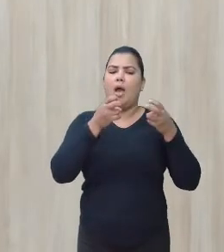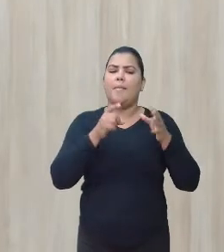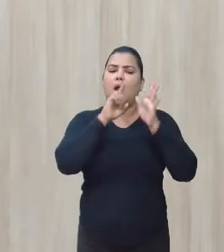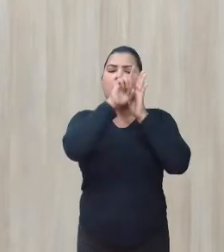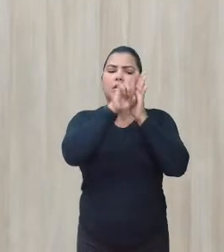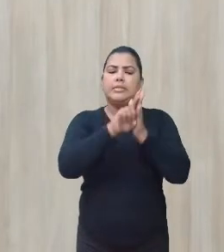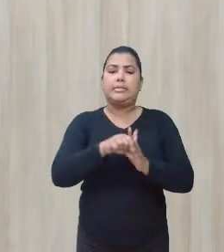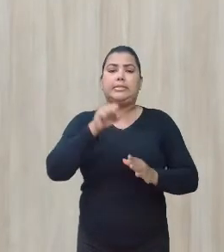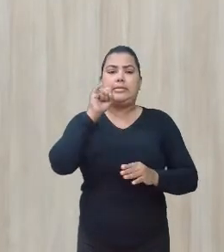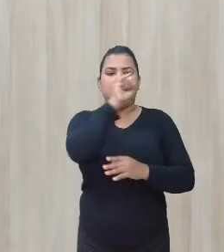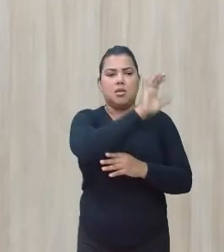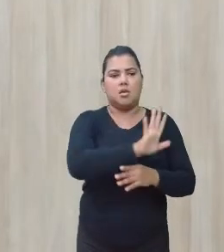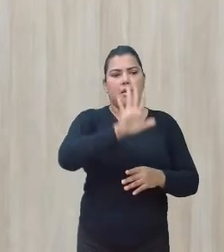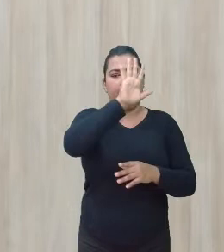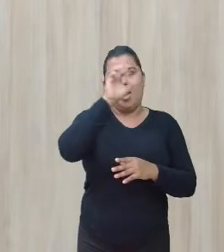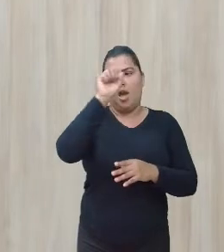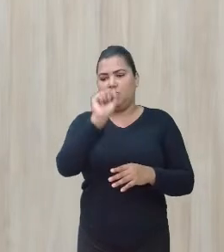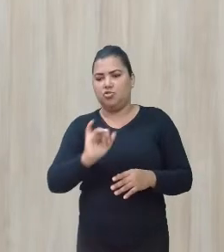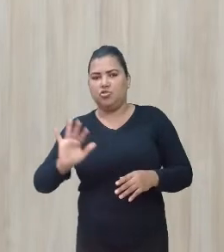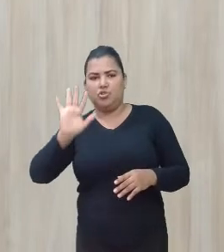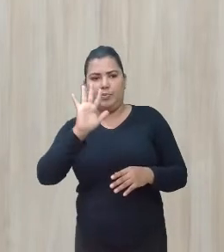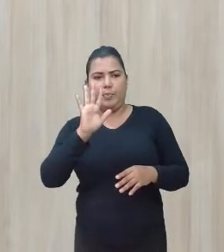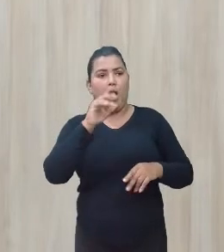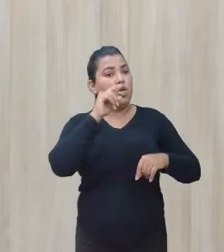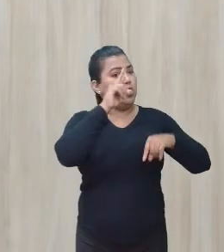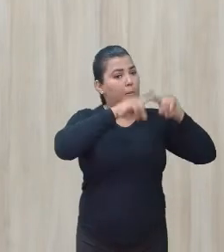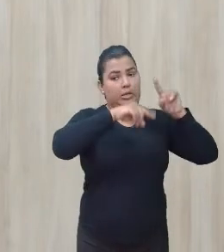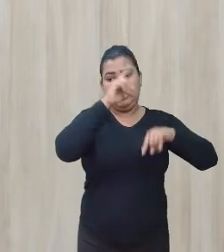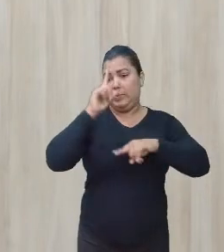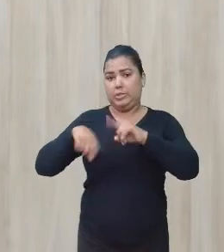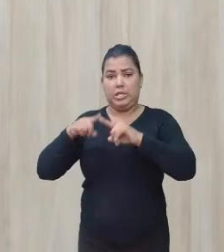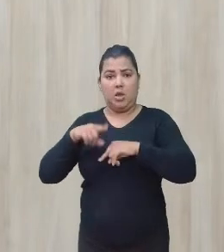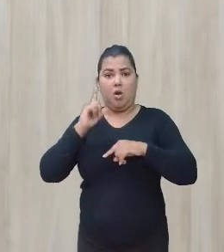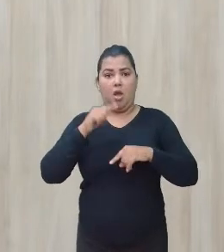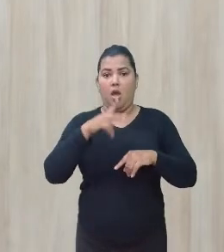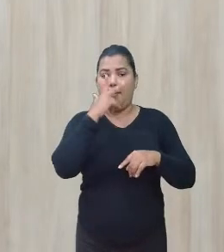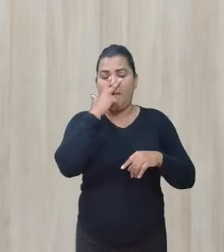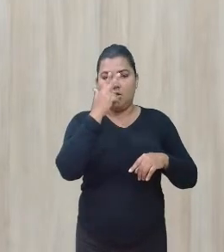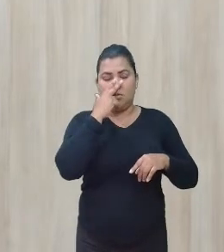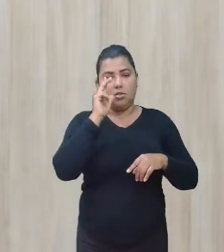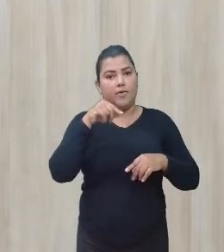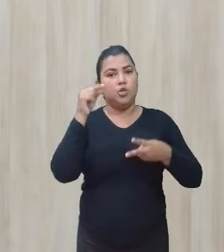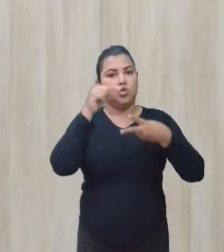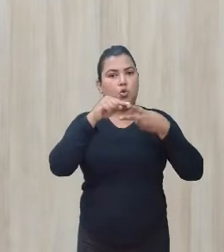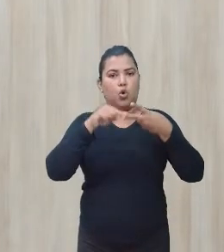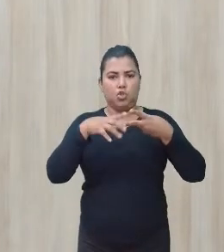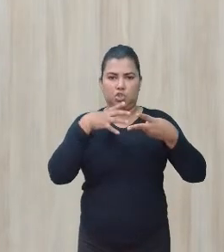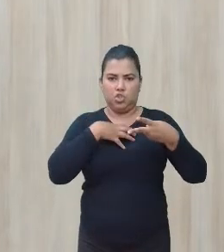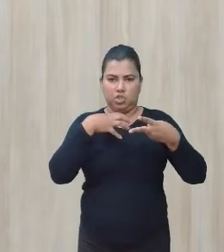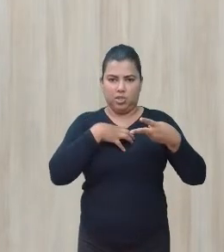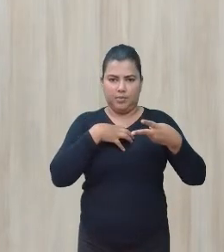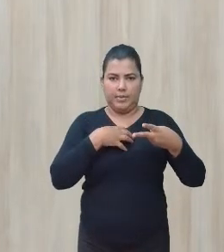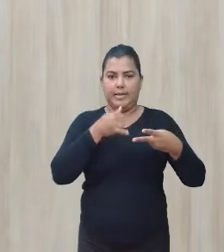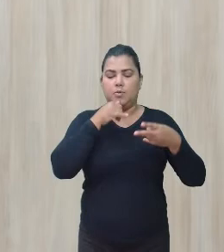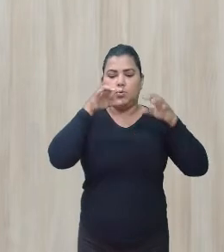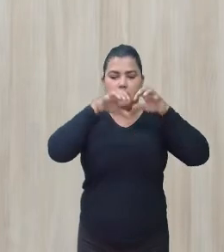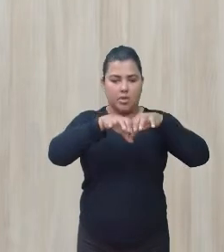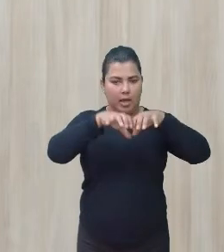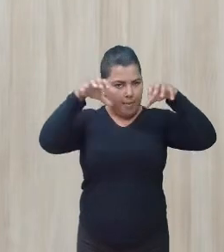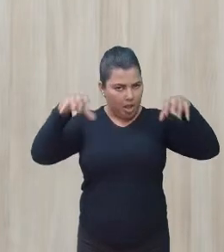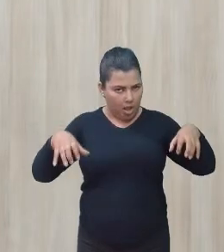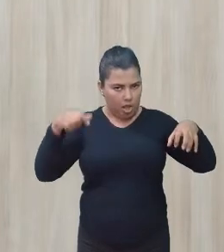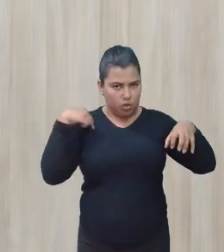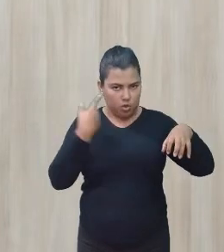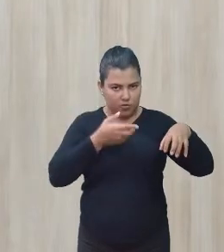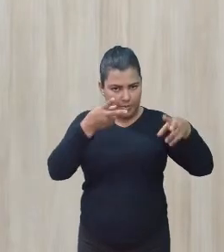duas figuras, dois objetos são semelhantes, a gente faz isso de duas formas. Hoje a gente vai ver separadamente e na aula